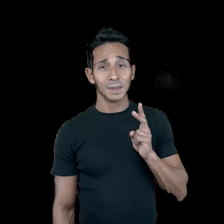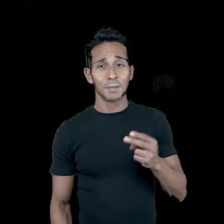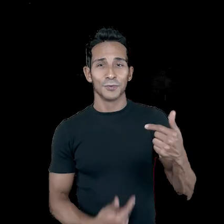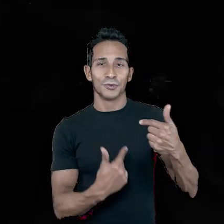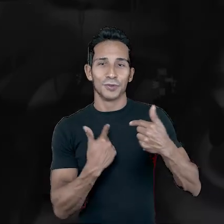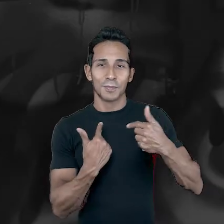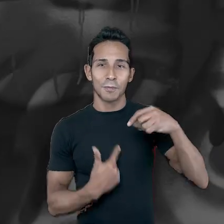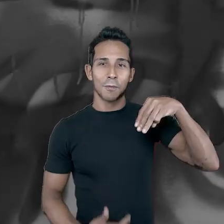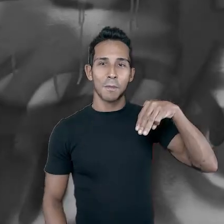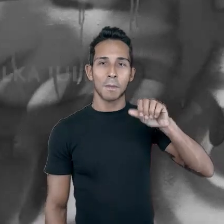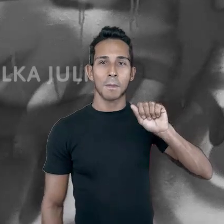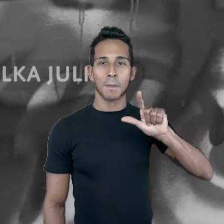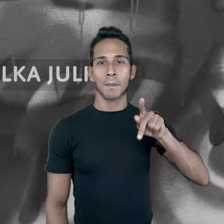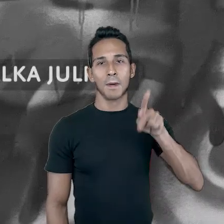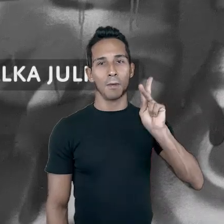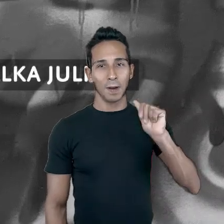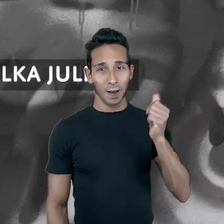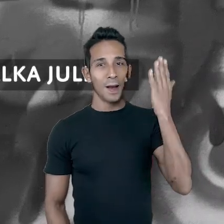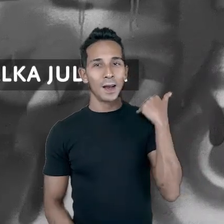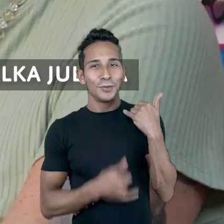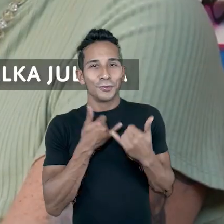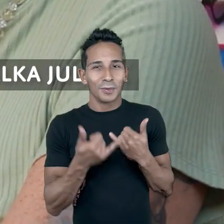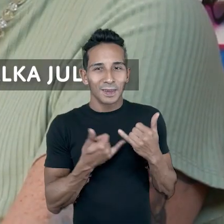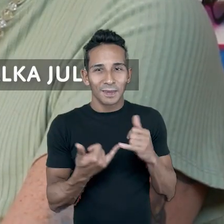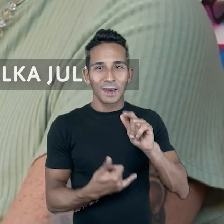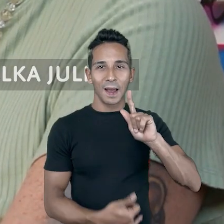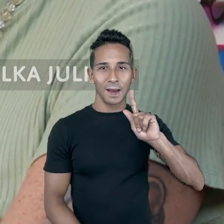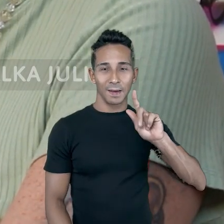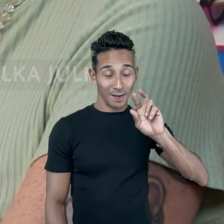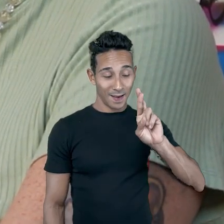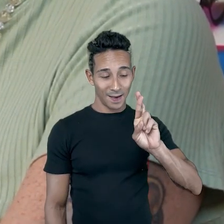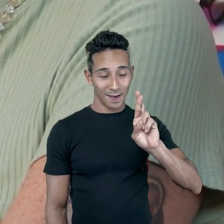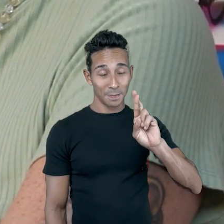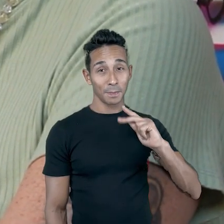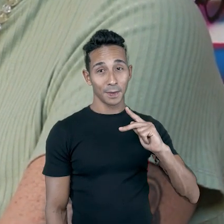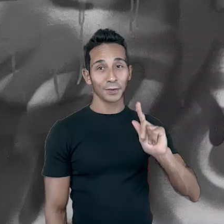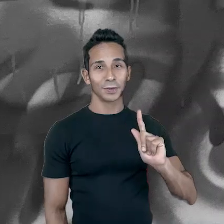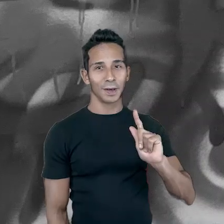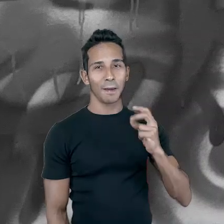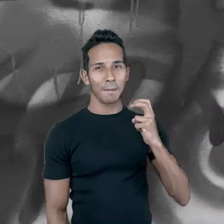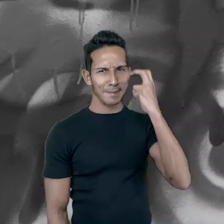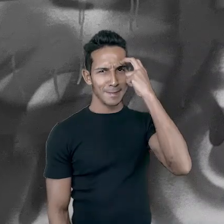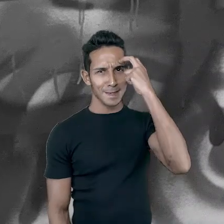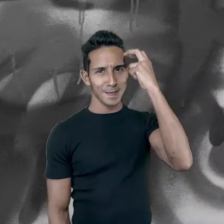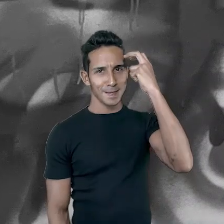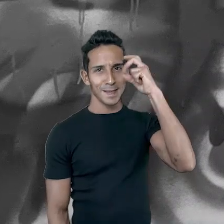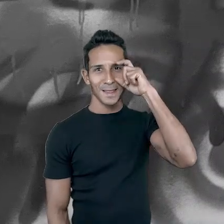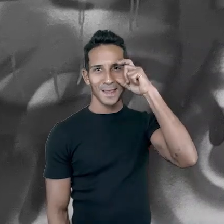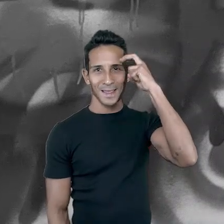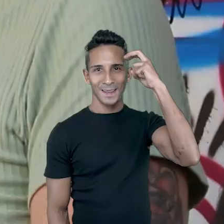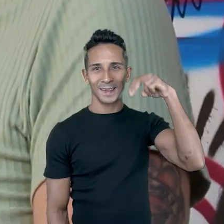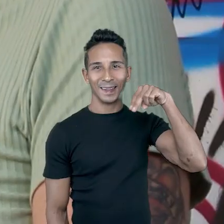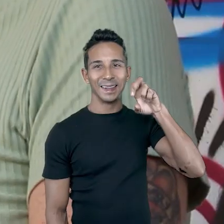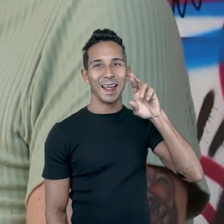Sempre foi Malca, né? O meu apelido sempre foi Malca, porque era na época que eu jogava RPG, coisa bem de nerd, eu sempre